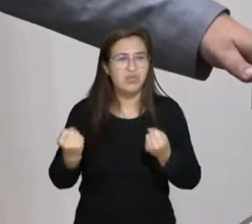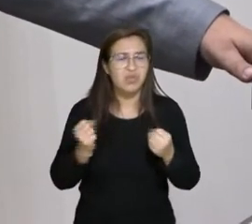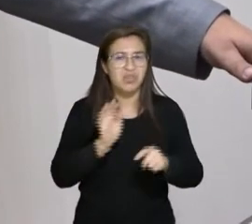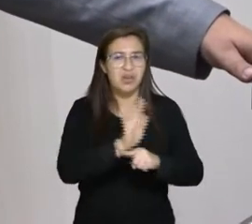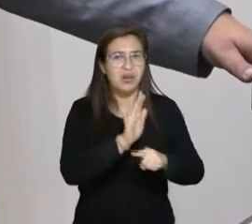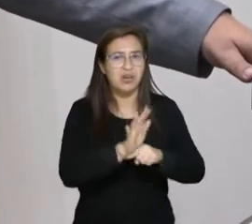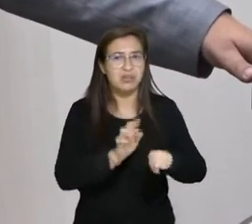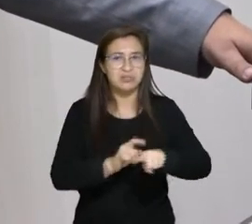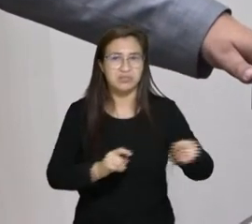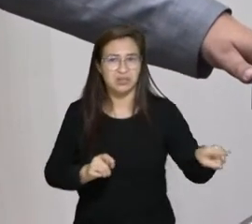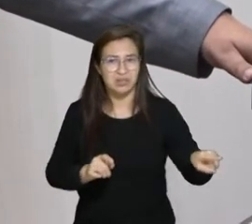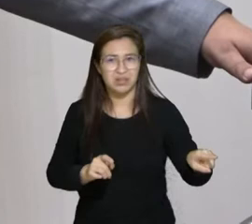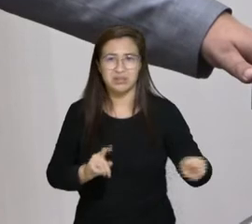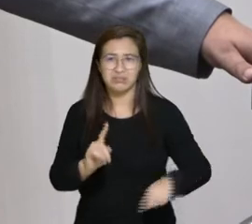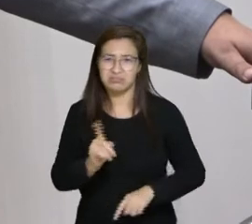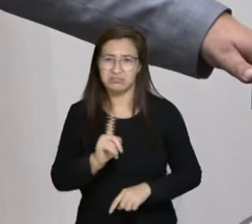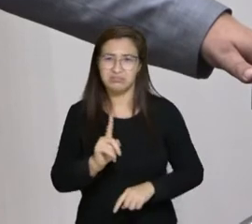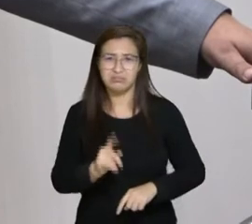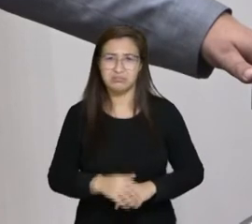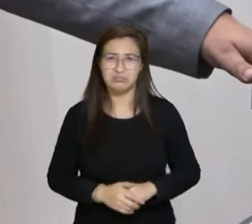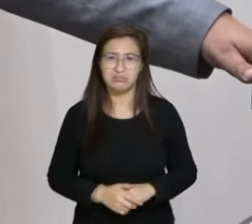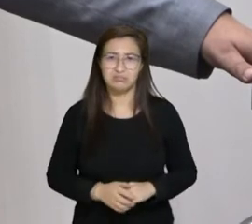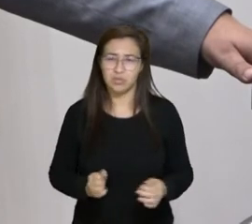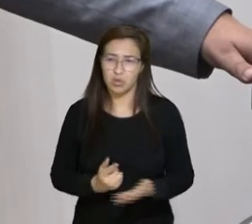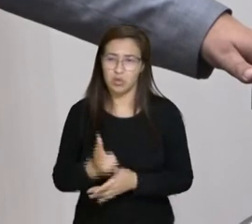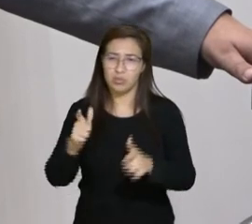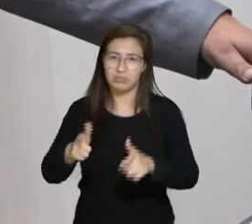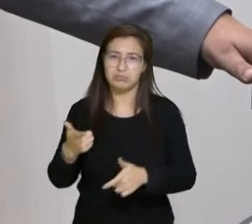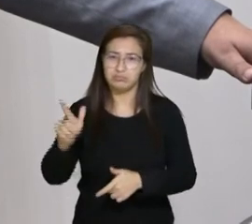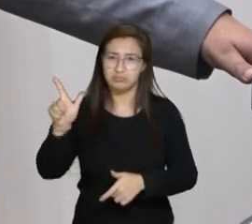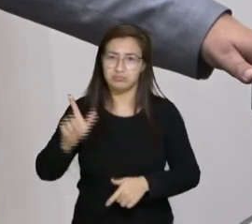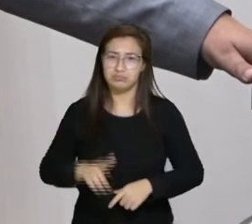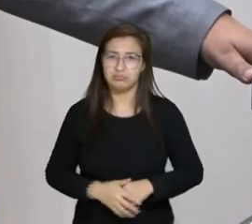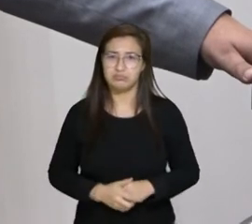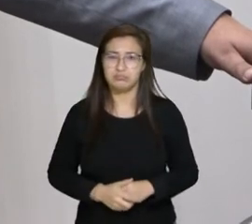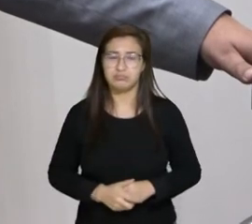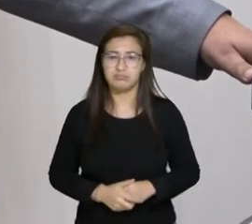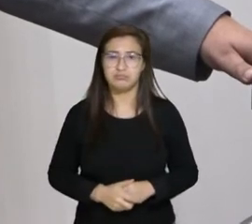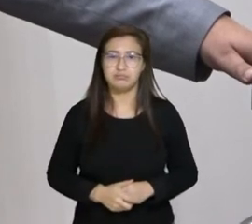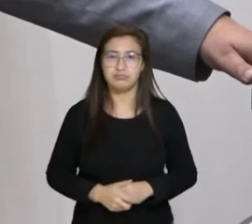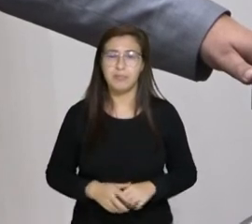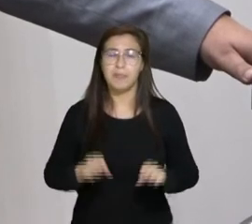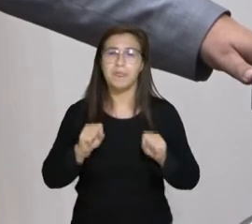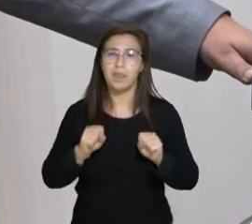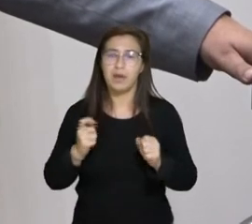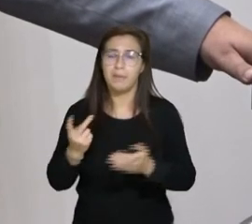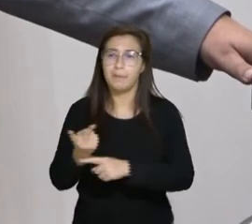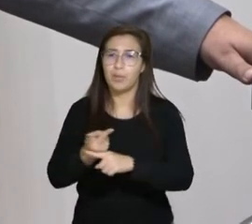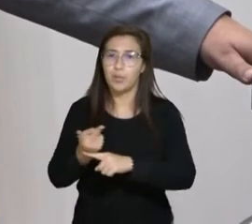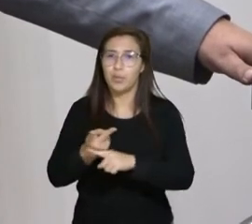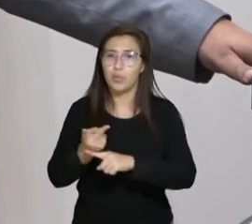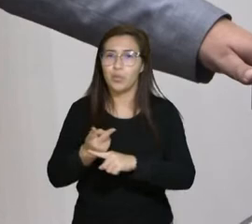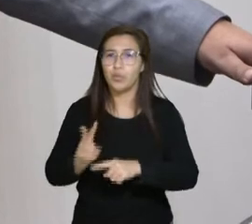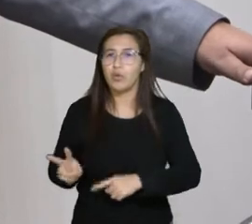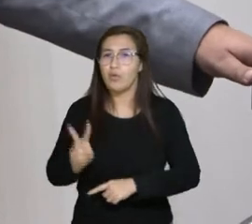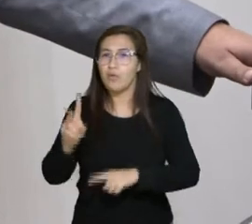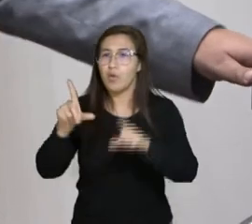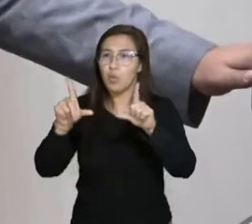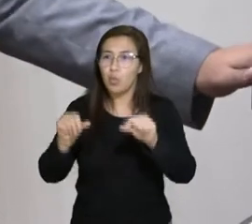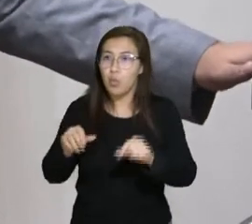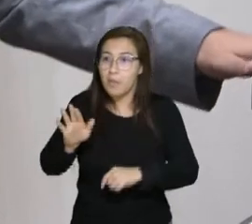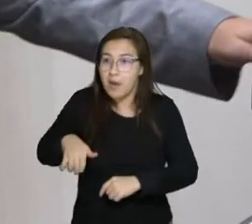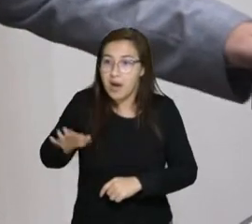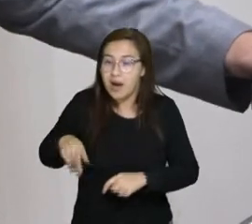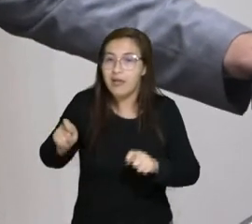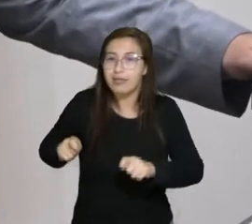pessoas gananciosas não fortaleça e de forma alguma procure o preço mais baixo como eu falei